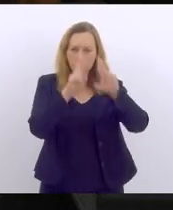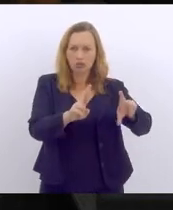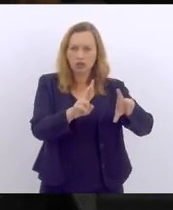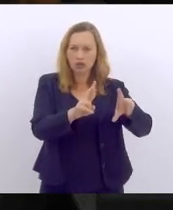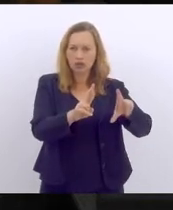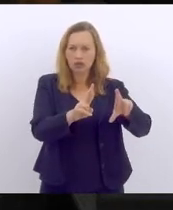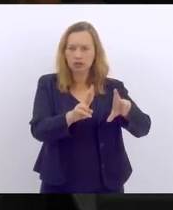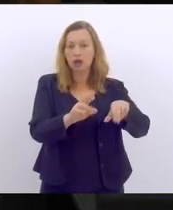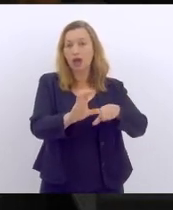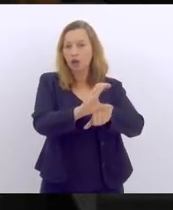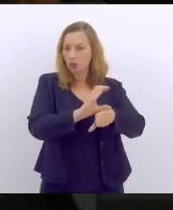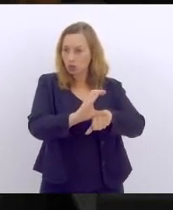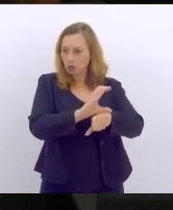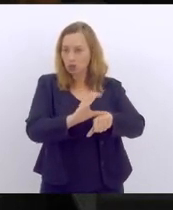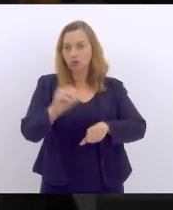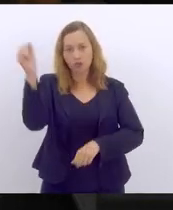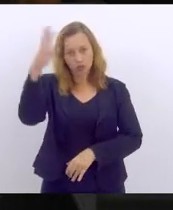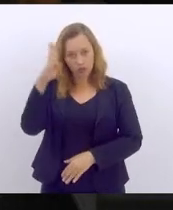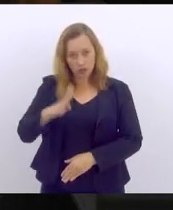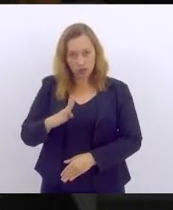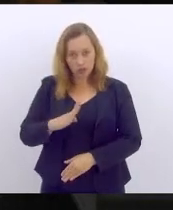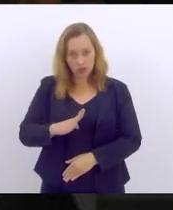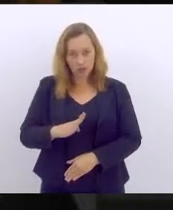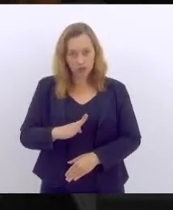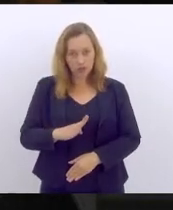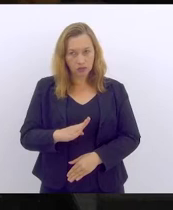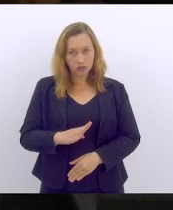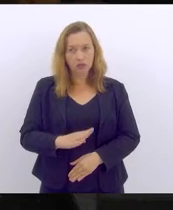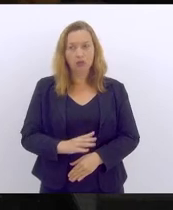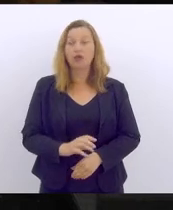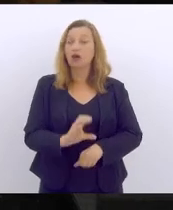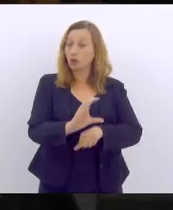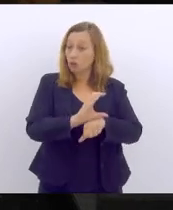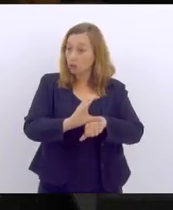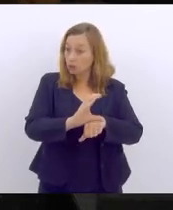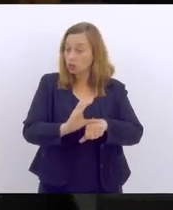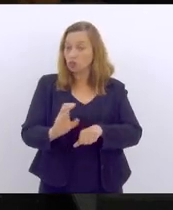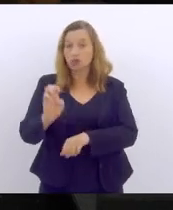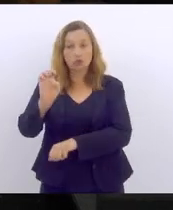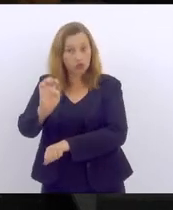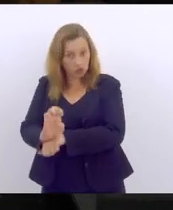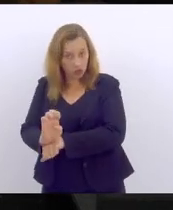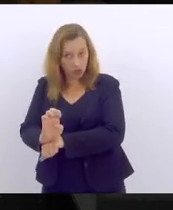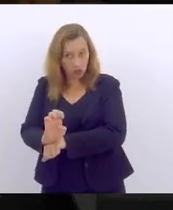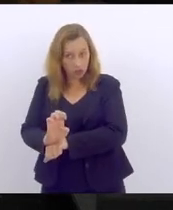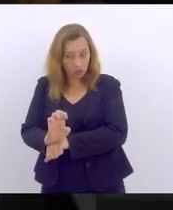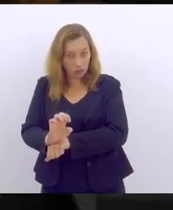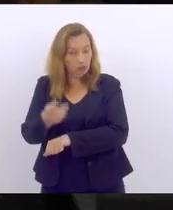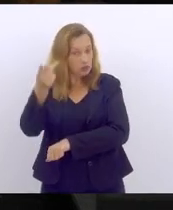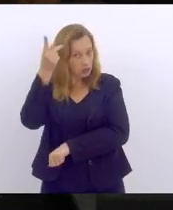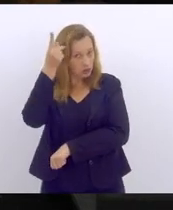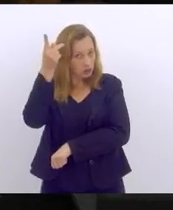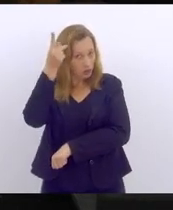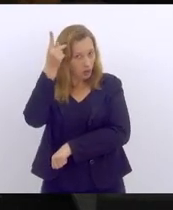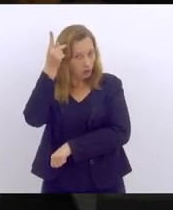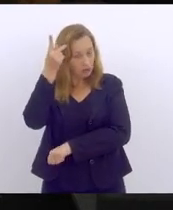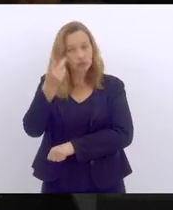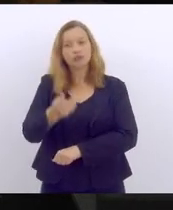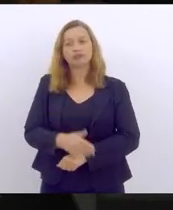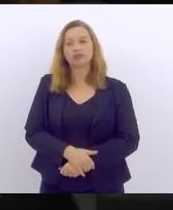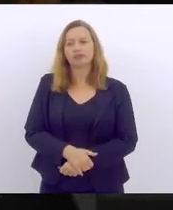a Constituição do Brasil a constituição do Estado de São Paulo